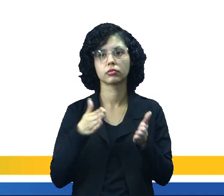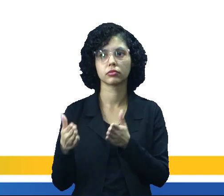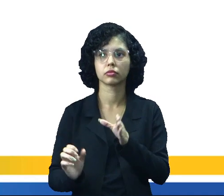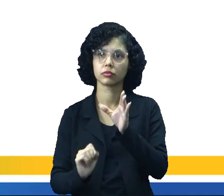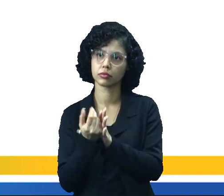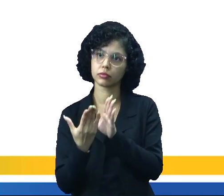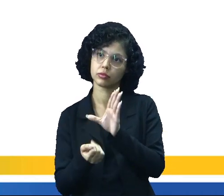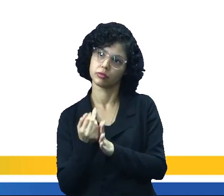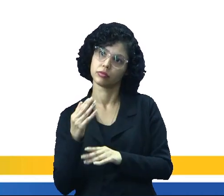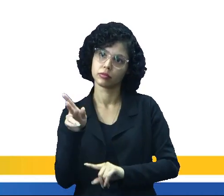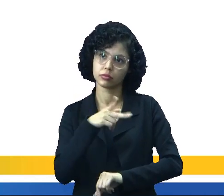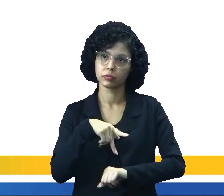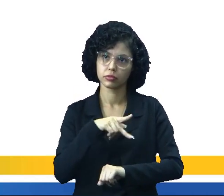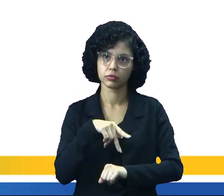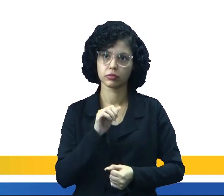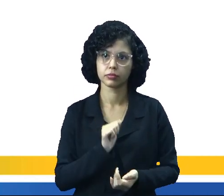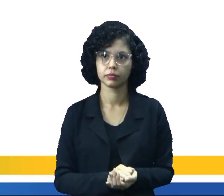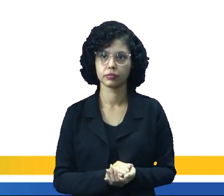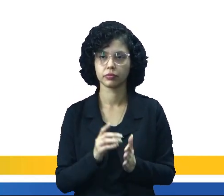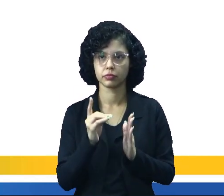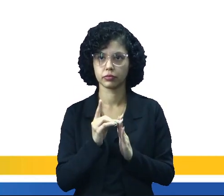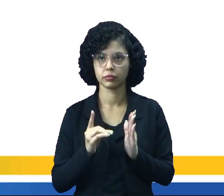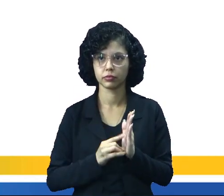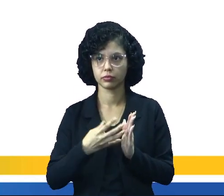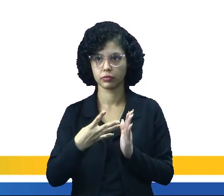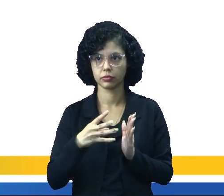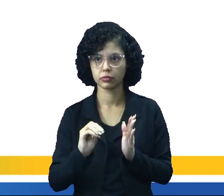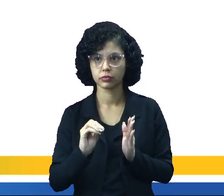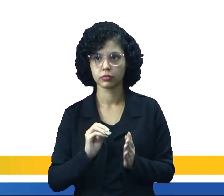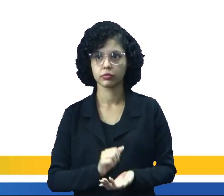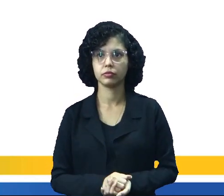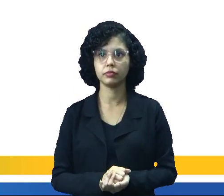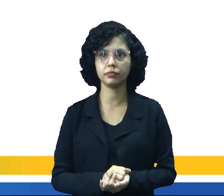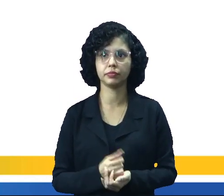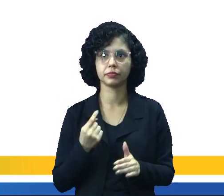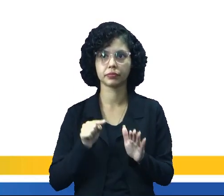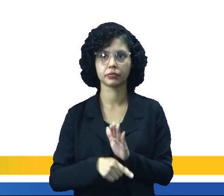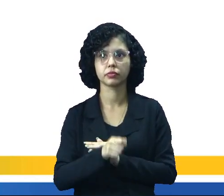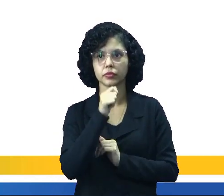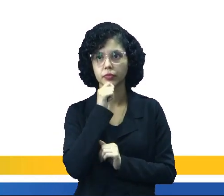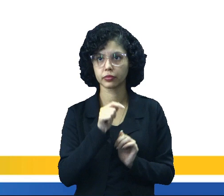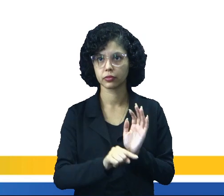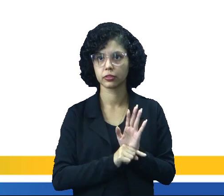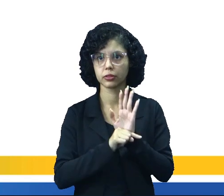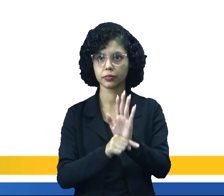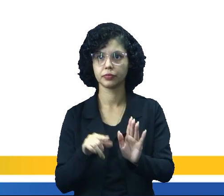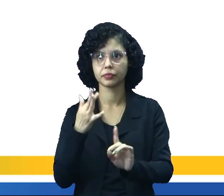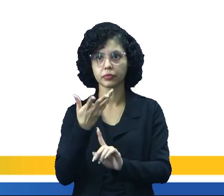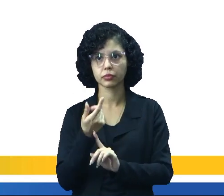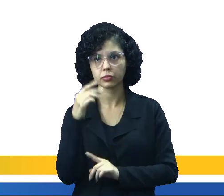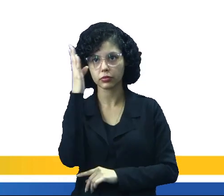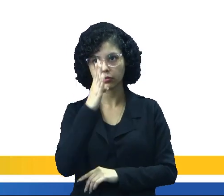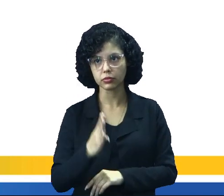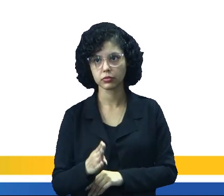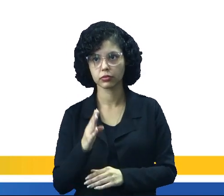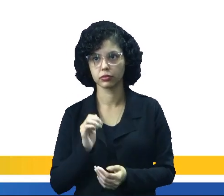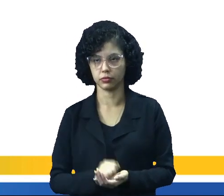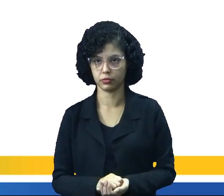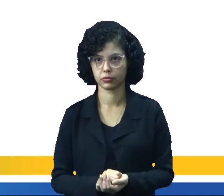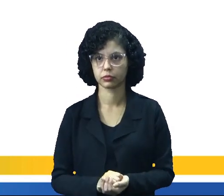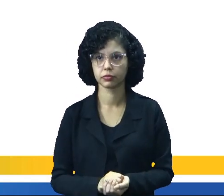ser produzida no país em torno da década de 40. Dentre os maiores representantes da arte abstrata no Brasil